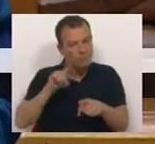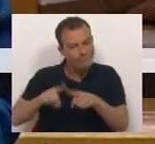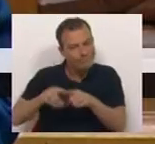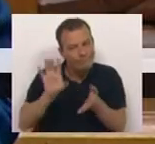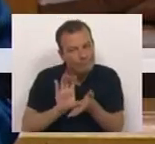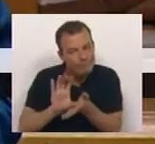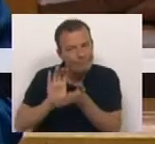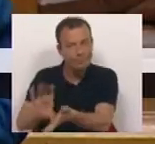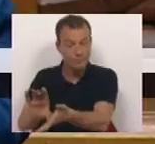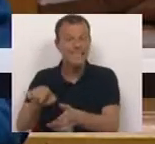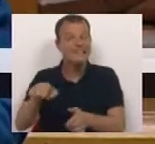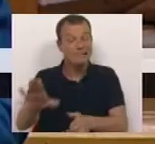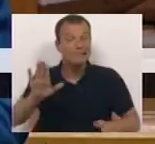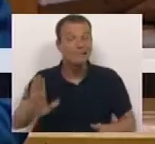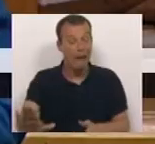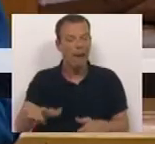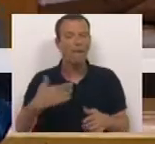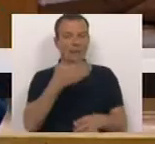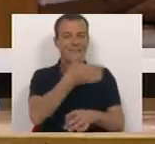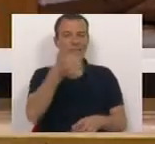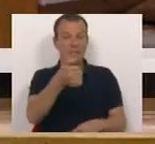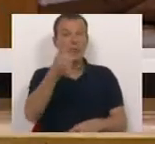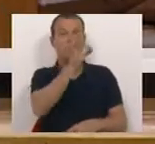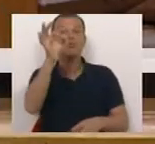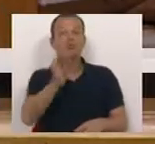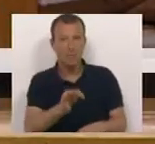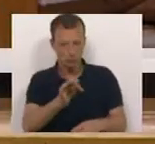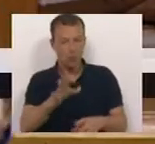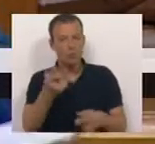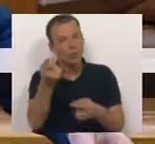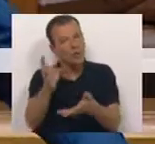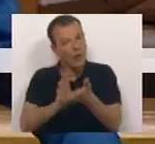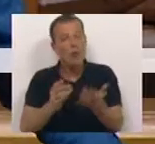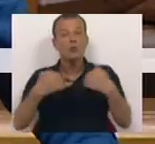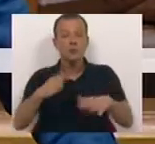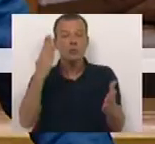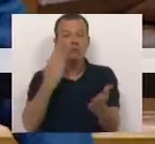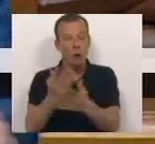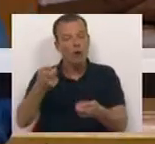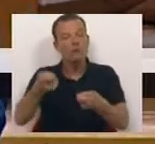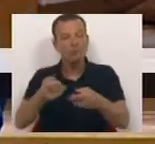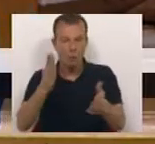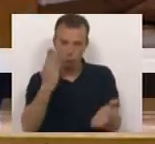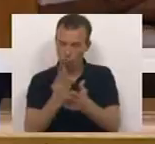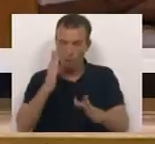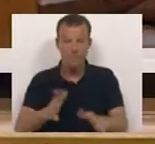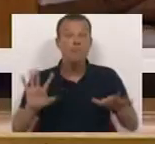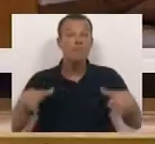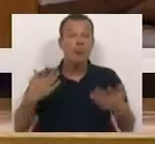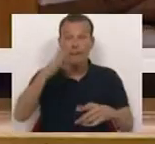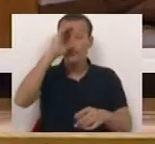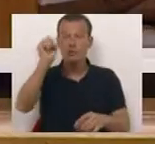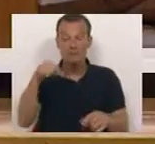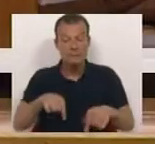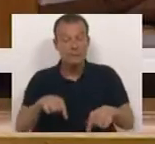banco, do qual ficará com 75% do capital e com 100% da gestão. Ou seja, o Estado só está presente